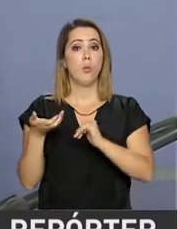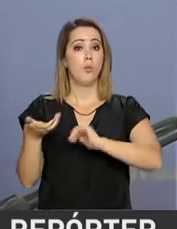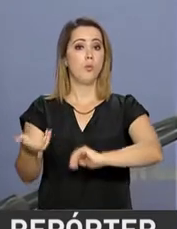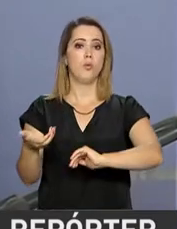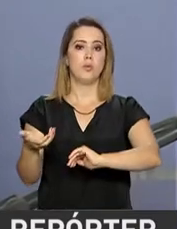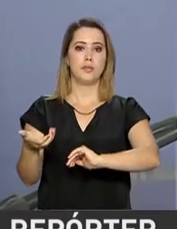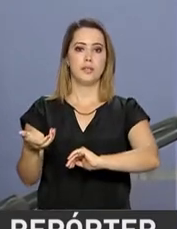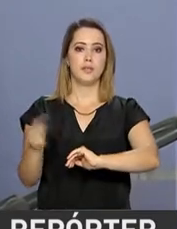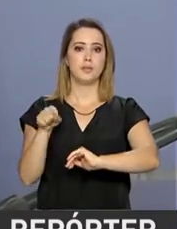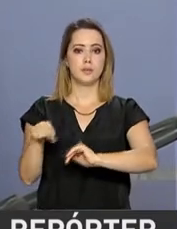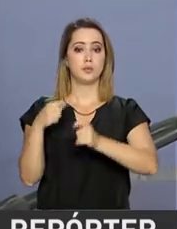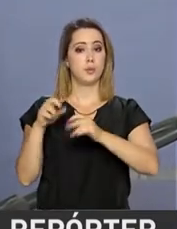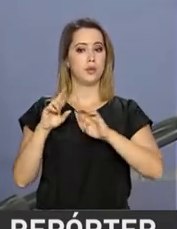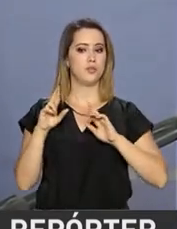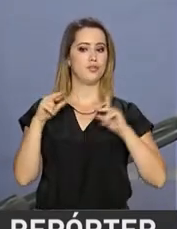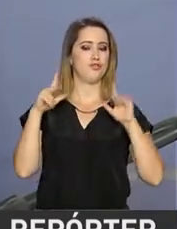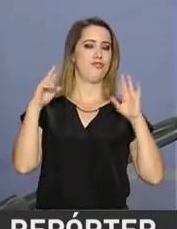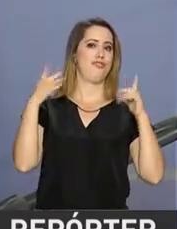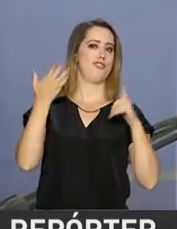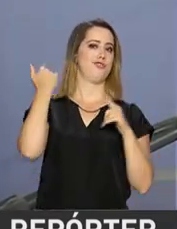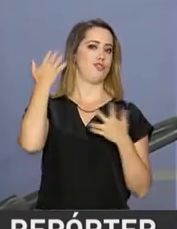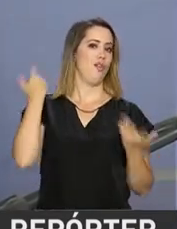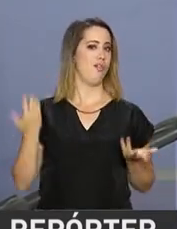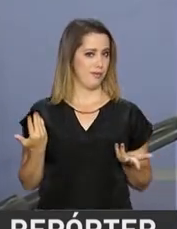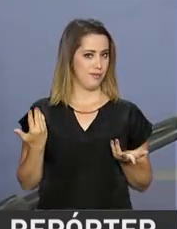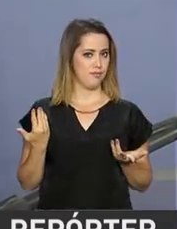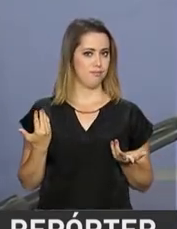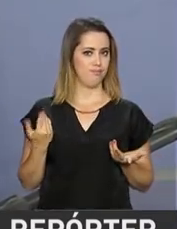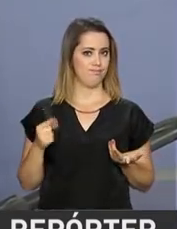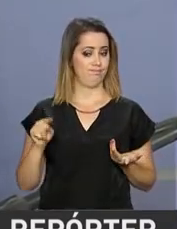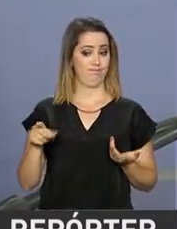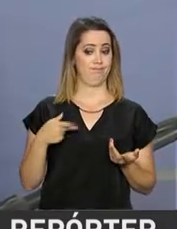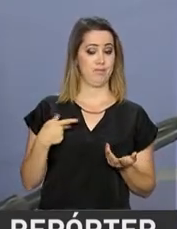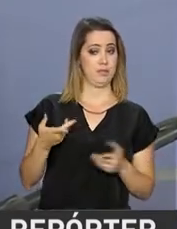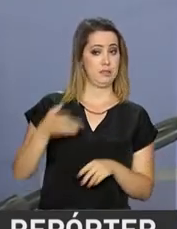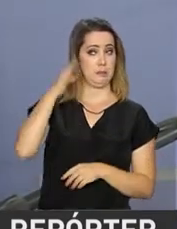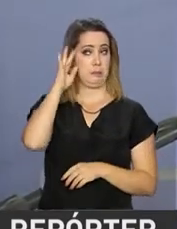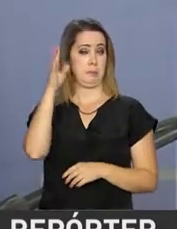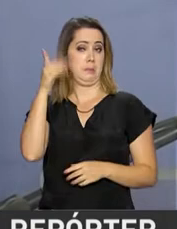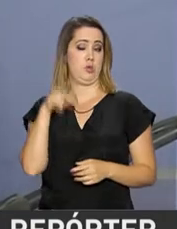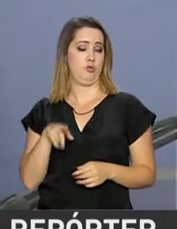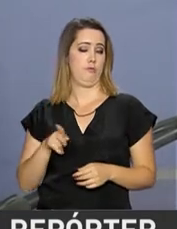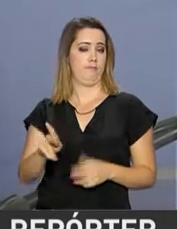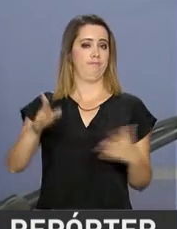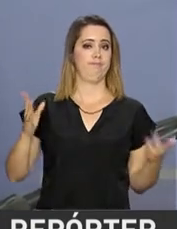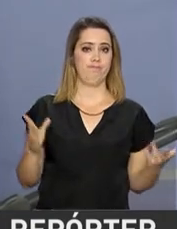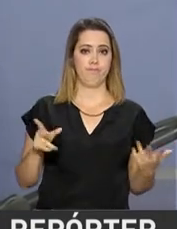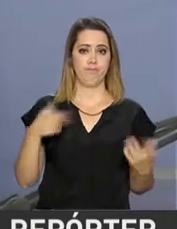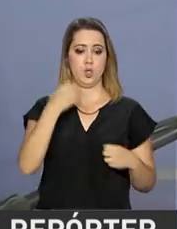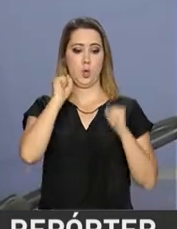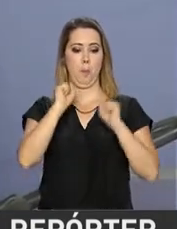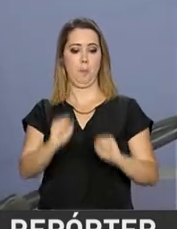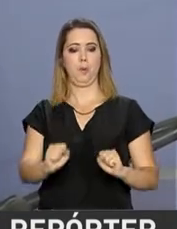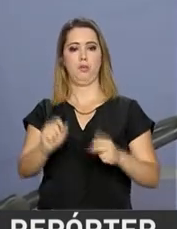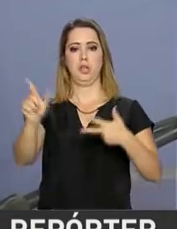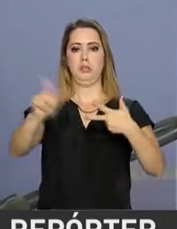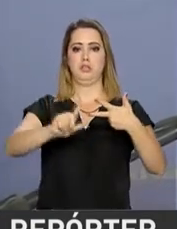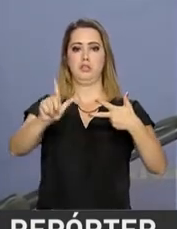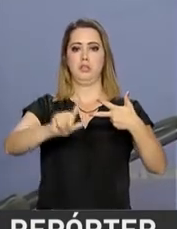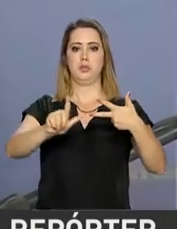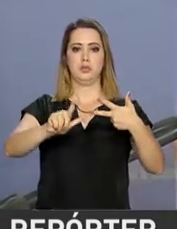porque diferentemente do passado em que se imaginava ser que o poder legislativo